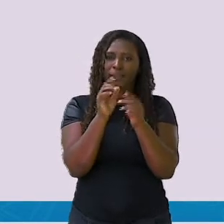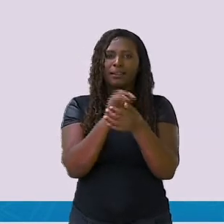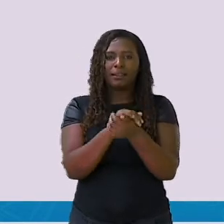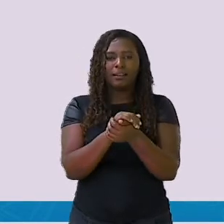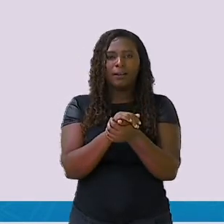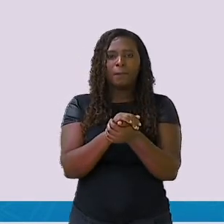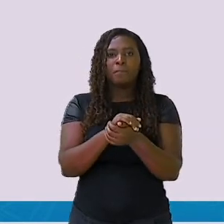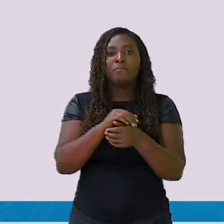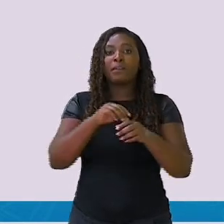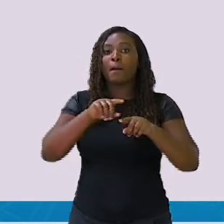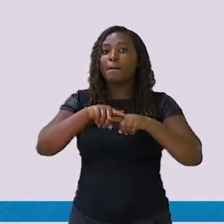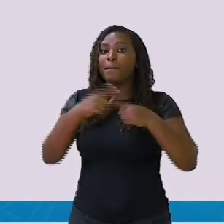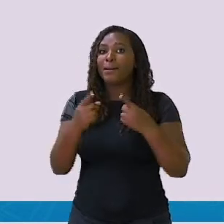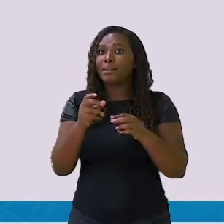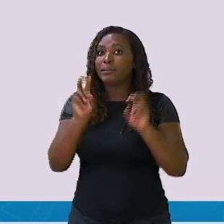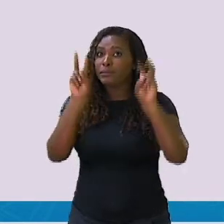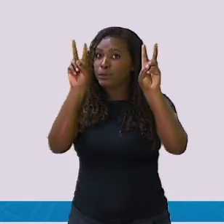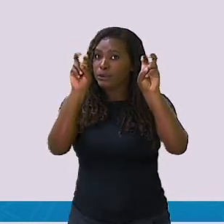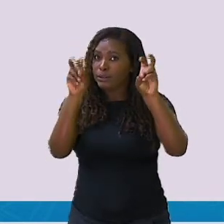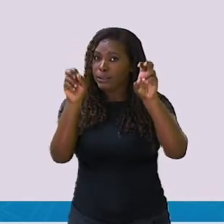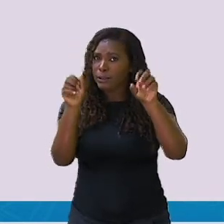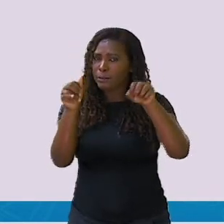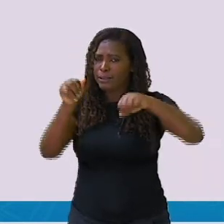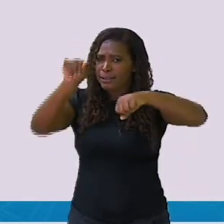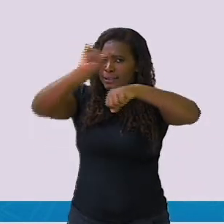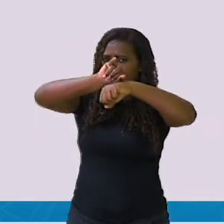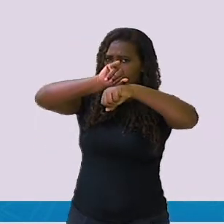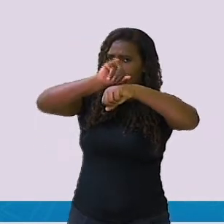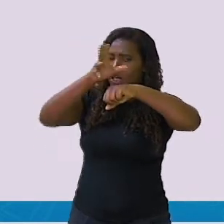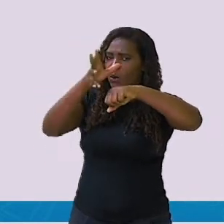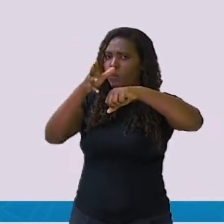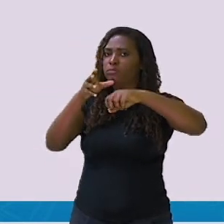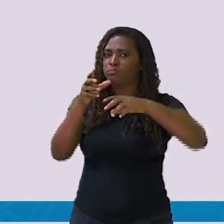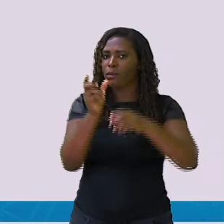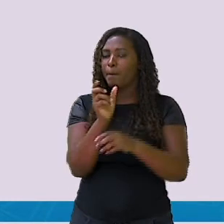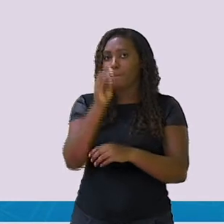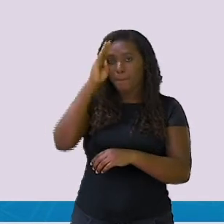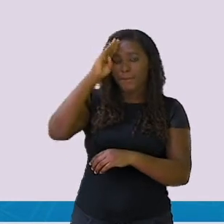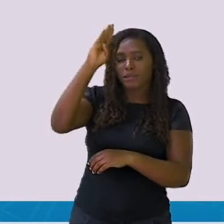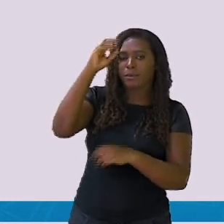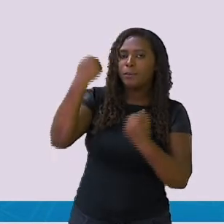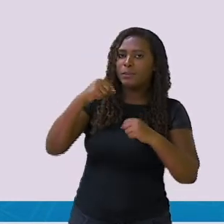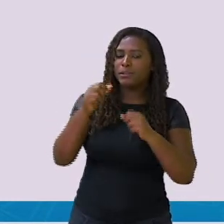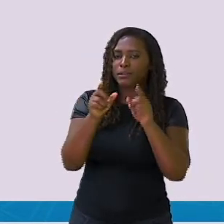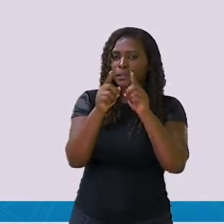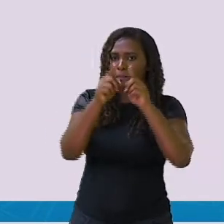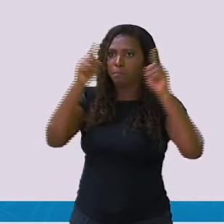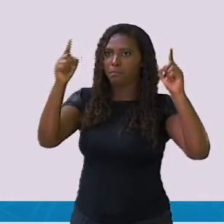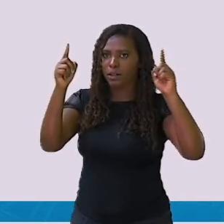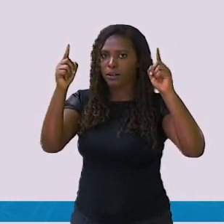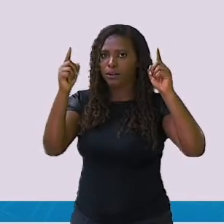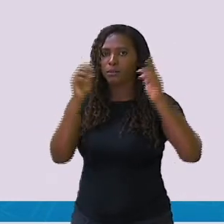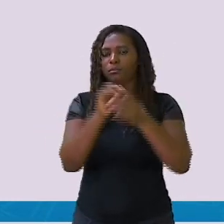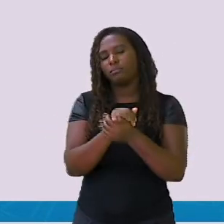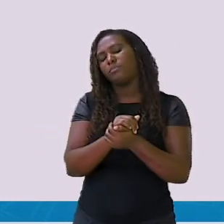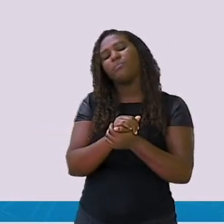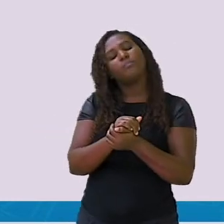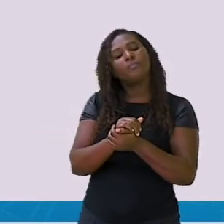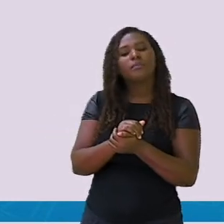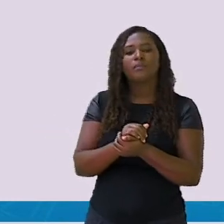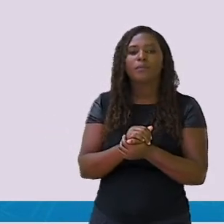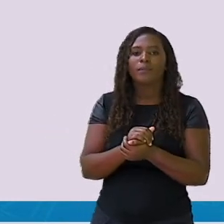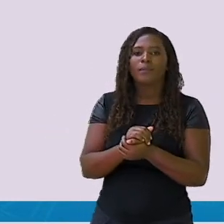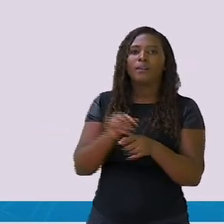central, ele tem que ser maior, ele tem que ser visível, assim, aquilo que você está falando, tá? Cores. Usam-se